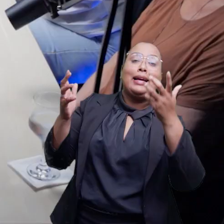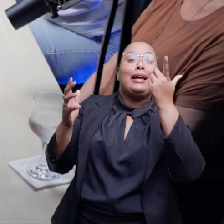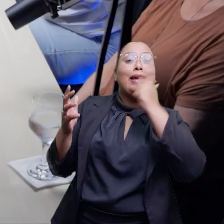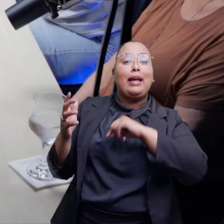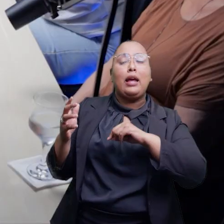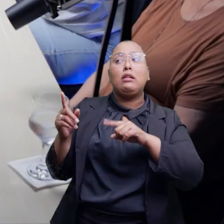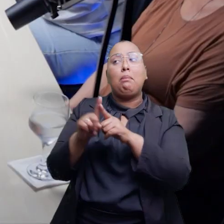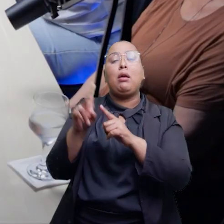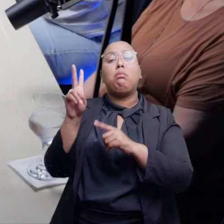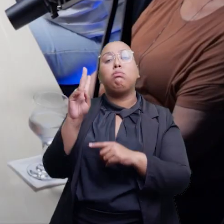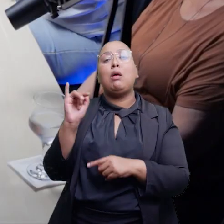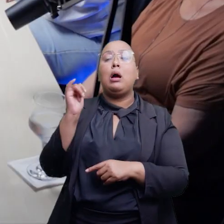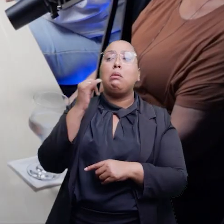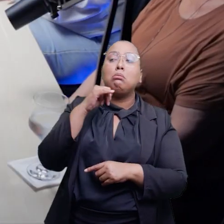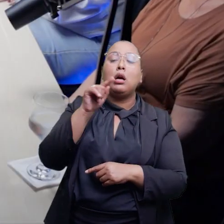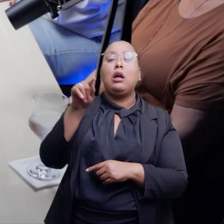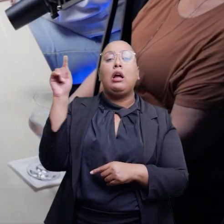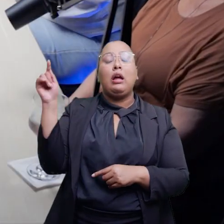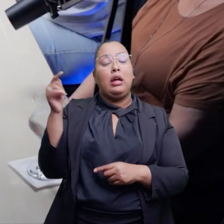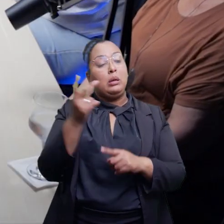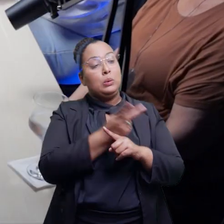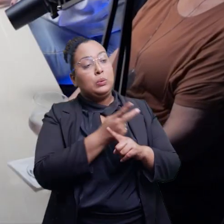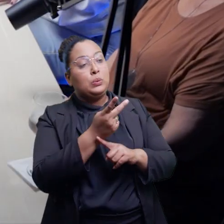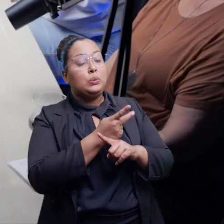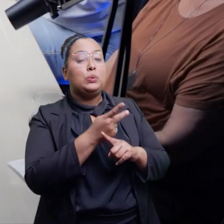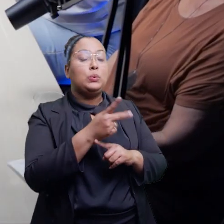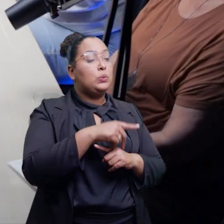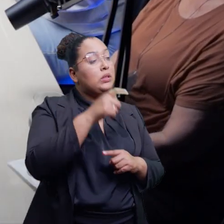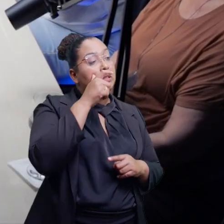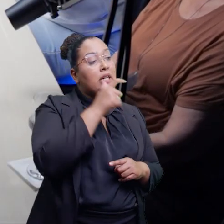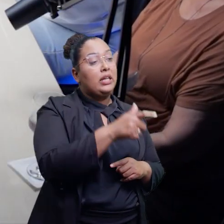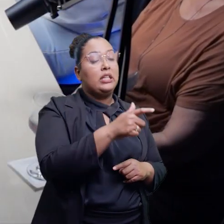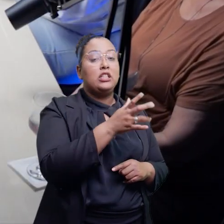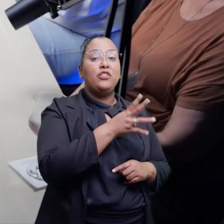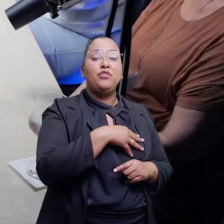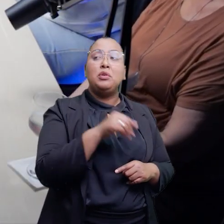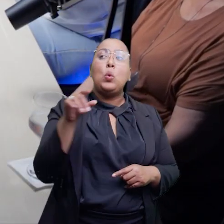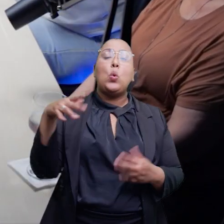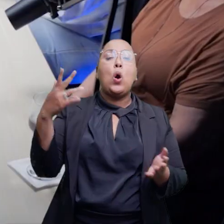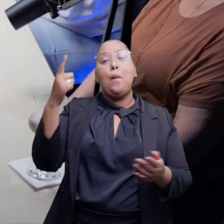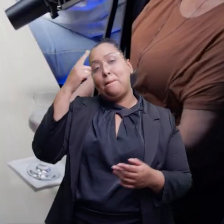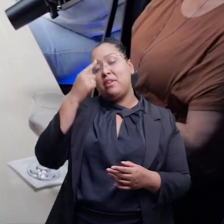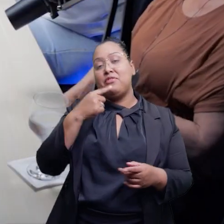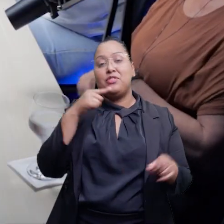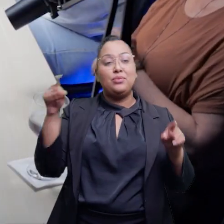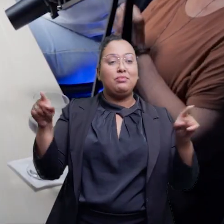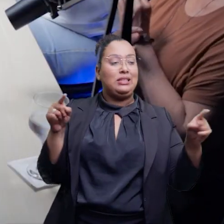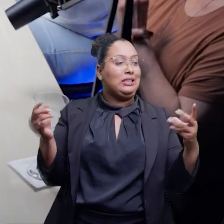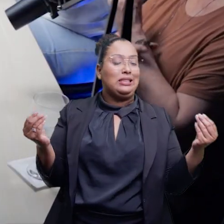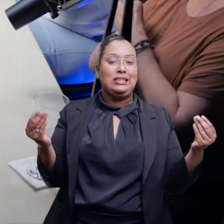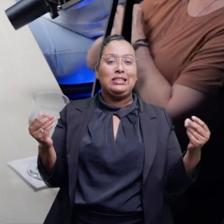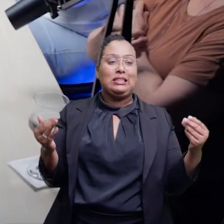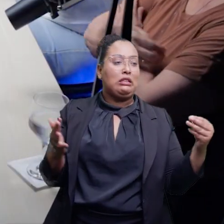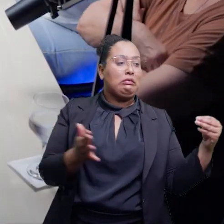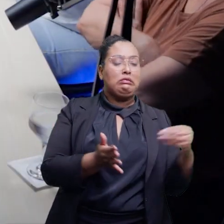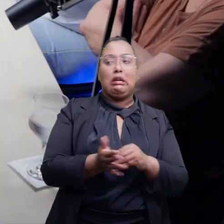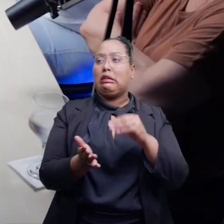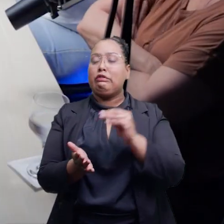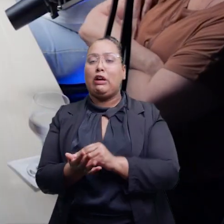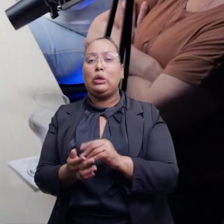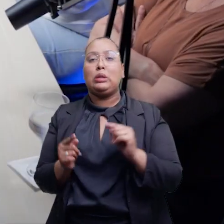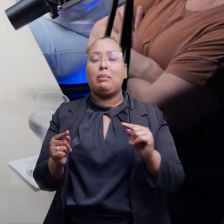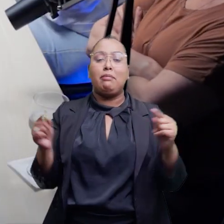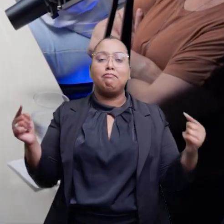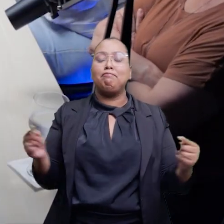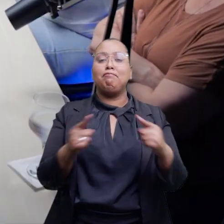E qual é o perfil que os pais que estão procurando por filhos estão aí ainda, né? O que está faltando para